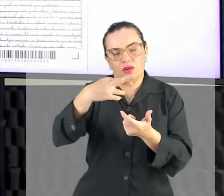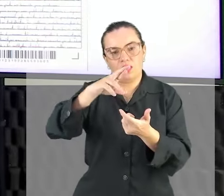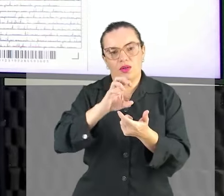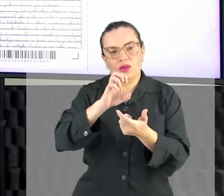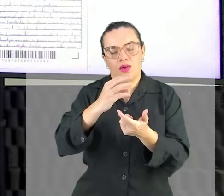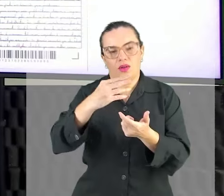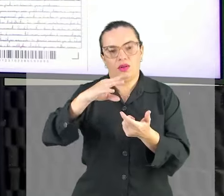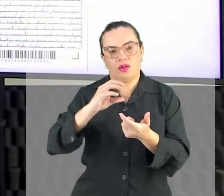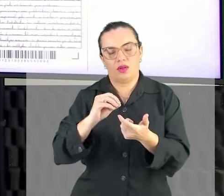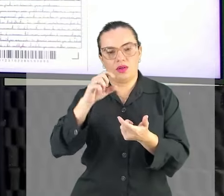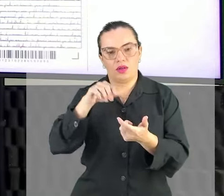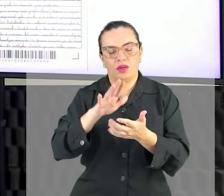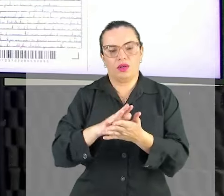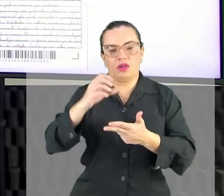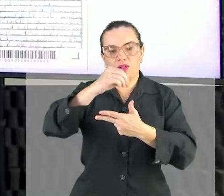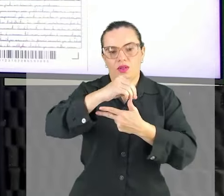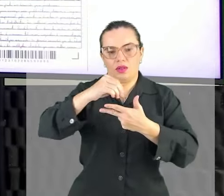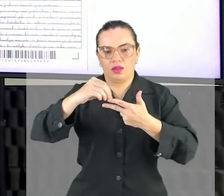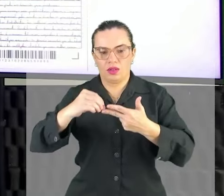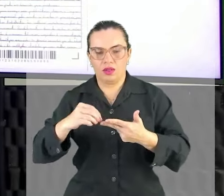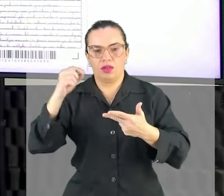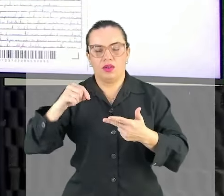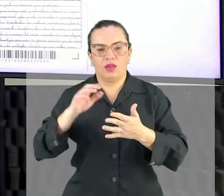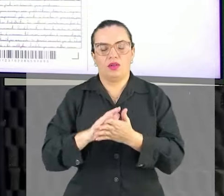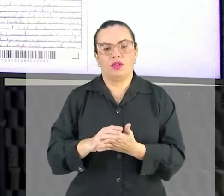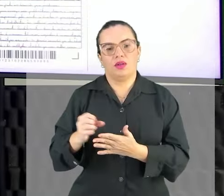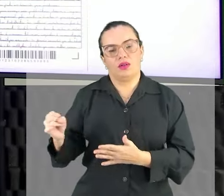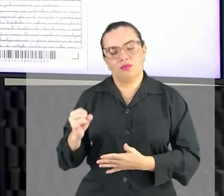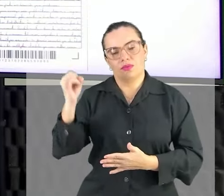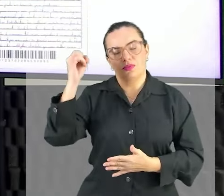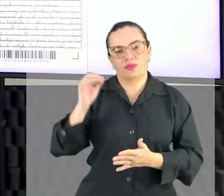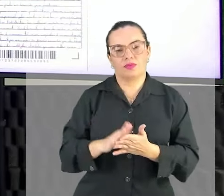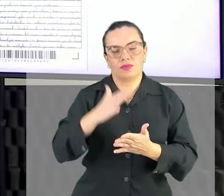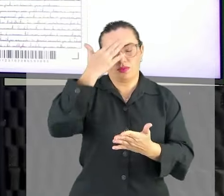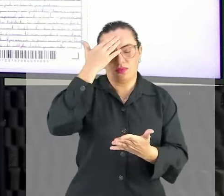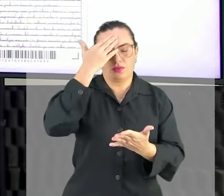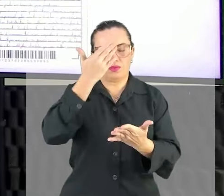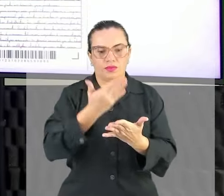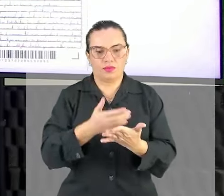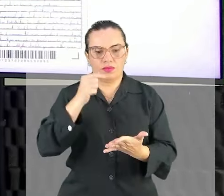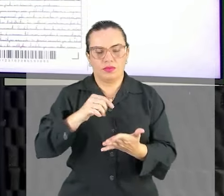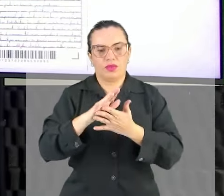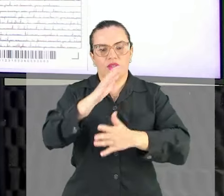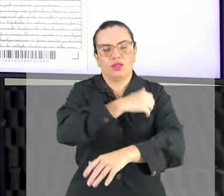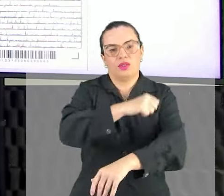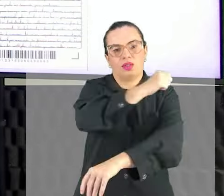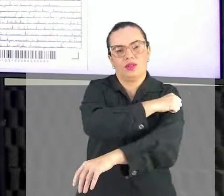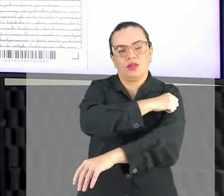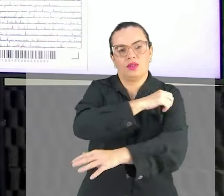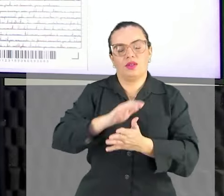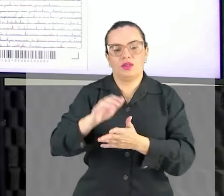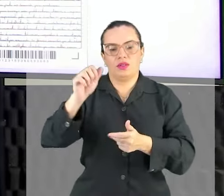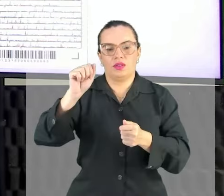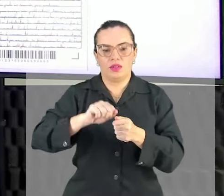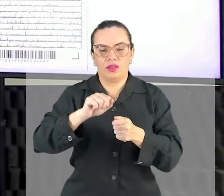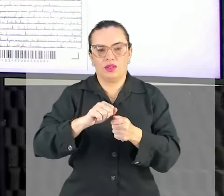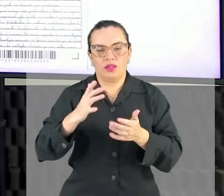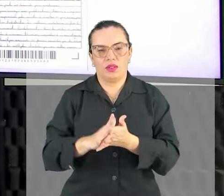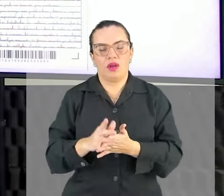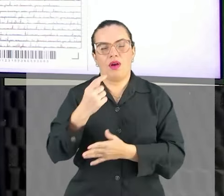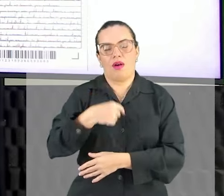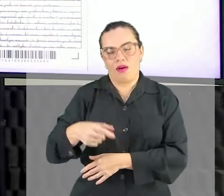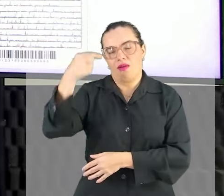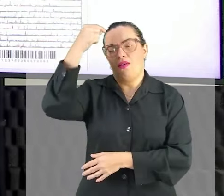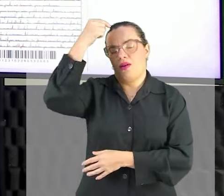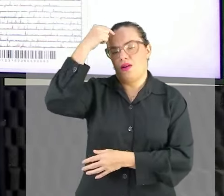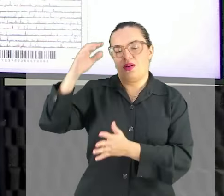recuo. Para o Enem, isso é muito importante. O Enem acredita que quando o aluno faz isso, ele está tendo a